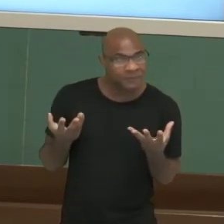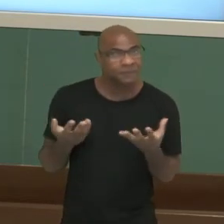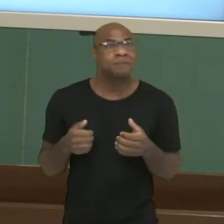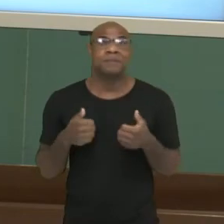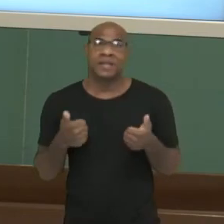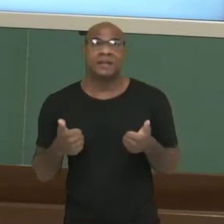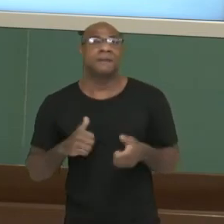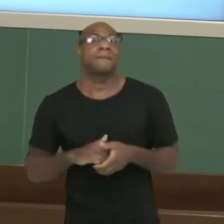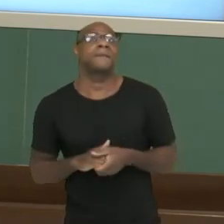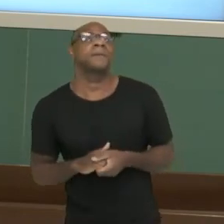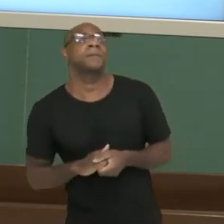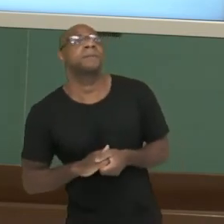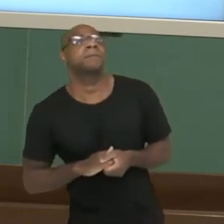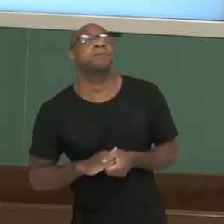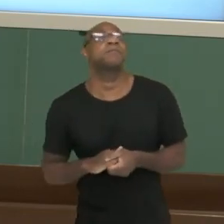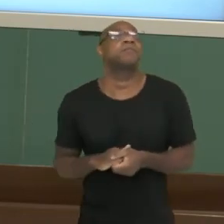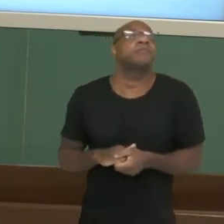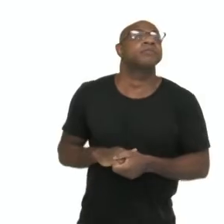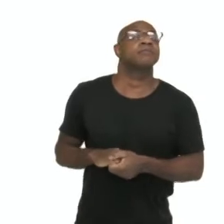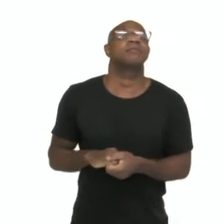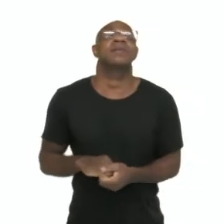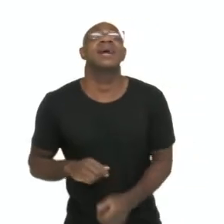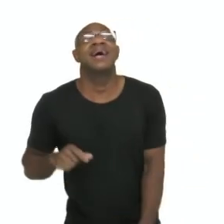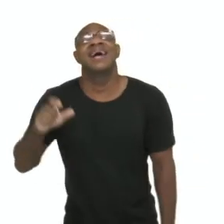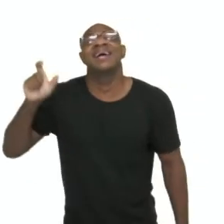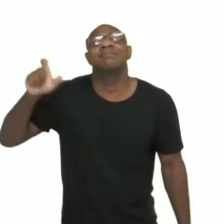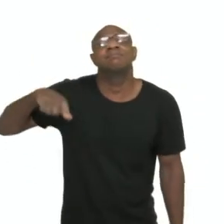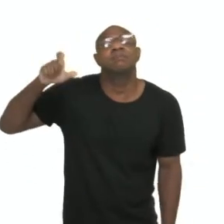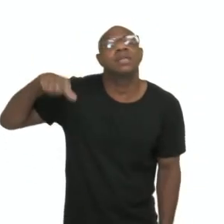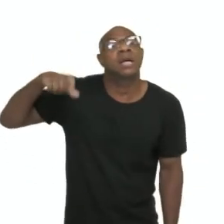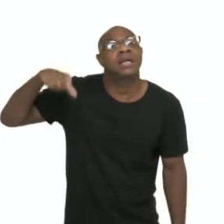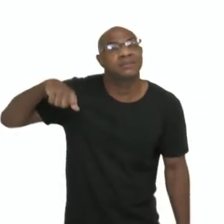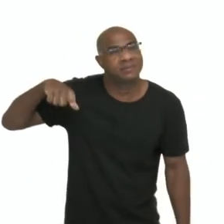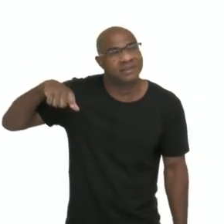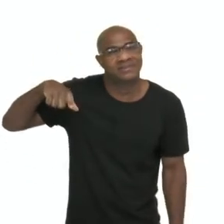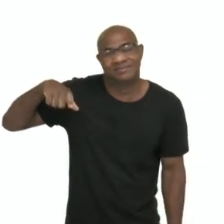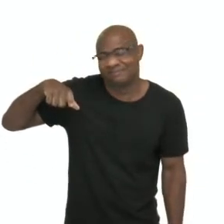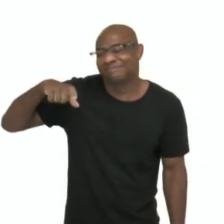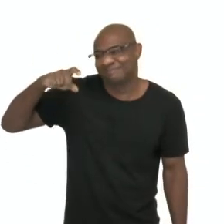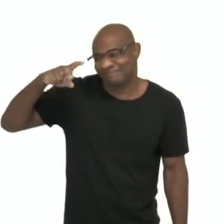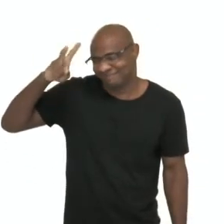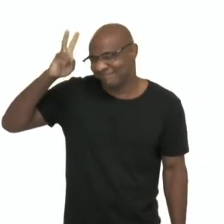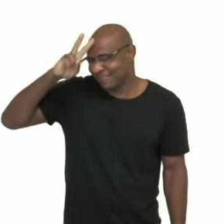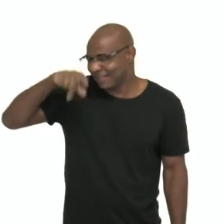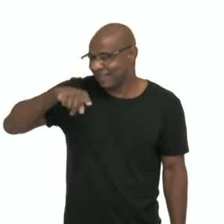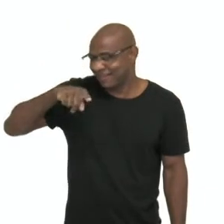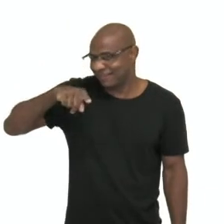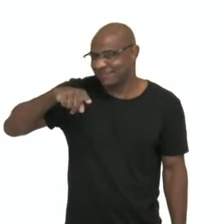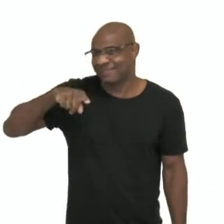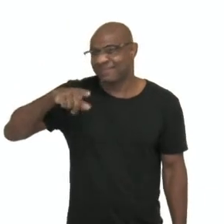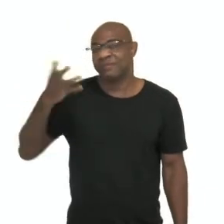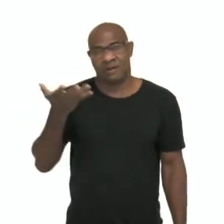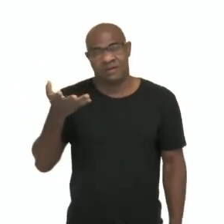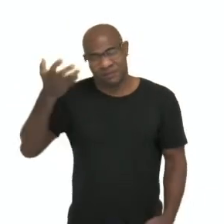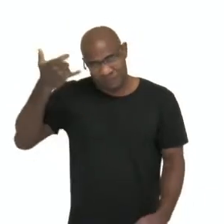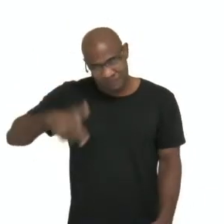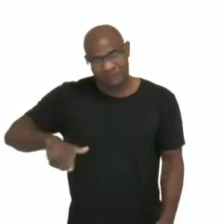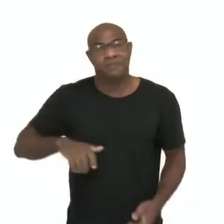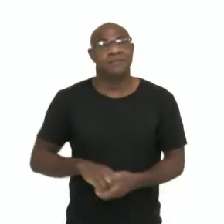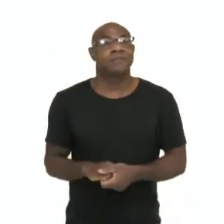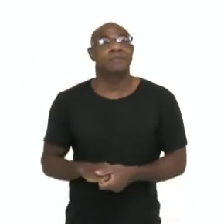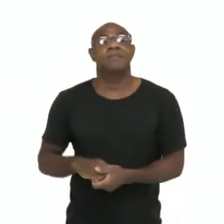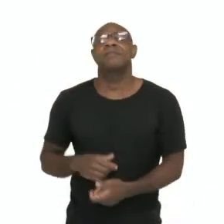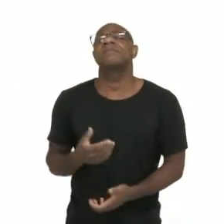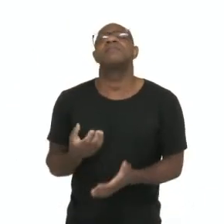beleza. O cartão de crédito, vamos voltar nesse assunto? Achou que eu tinha esquecido, né? O cartão de crédito surgiu